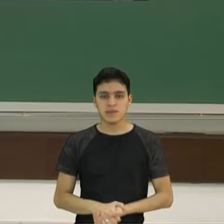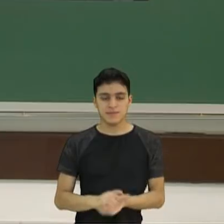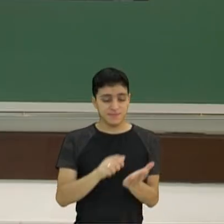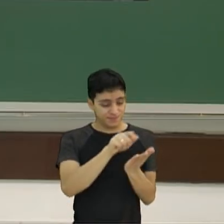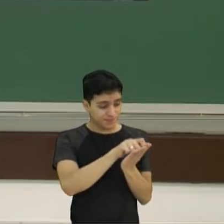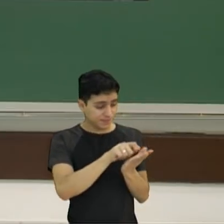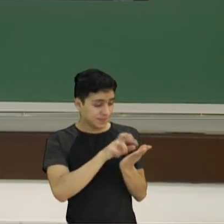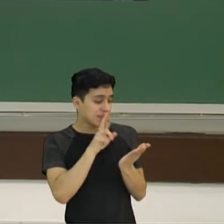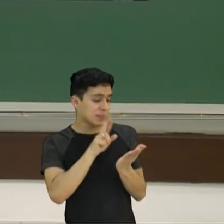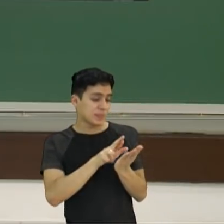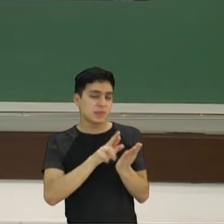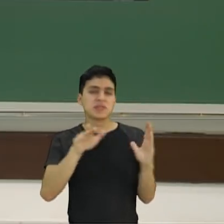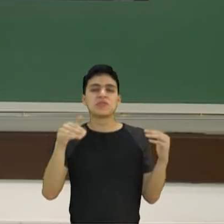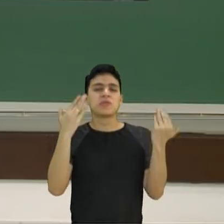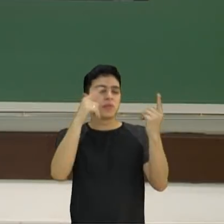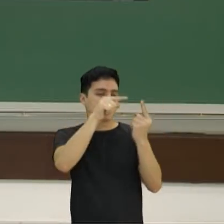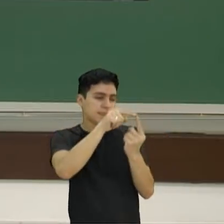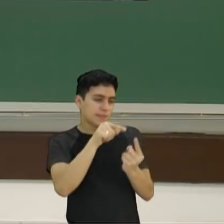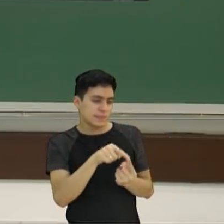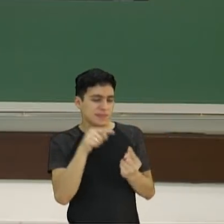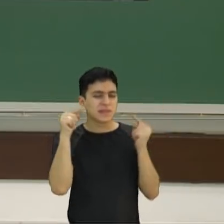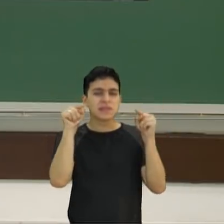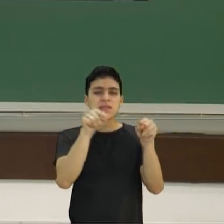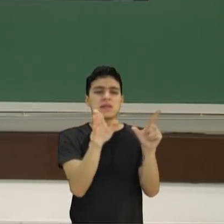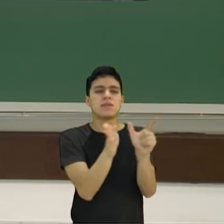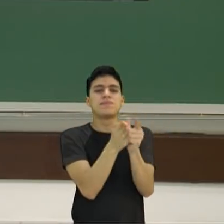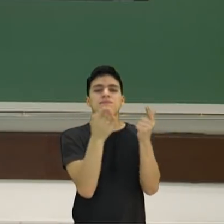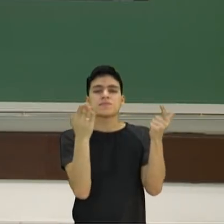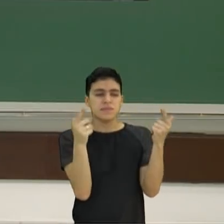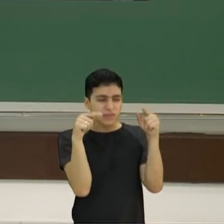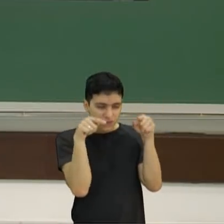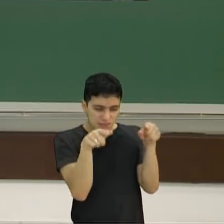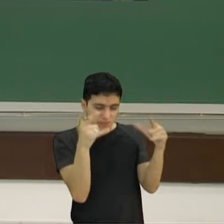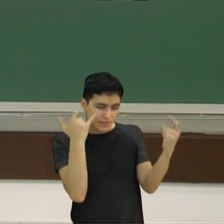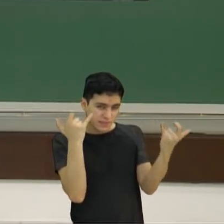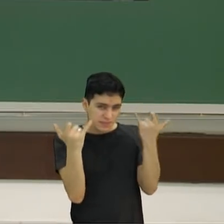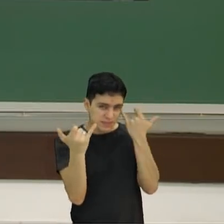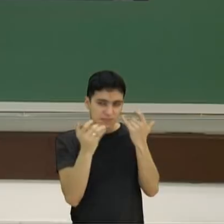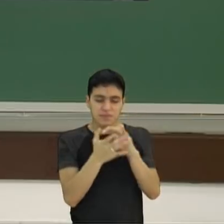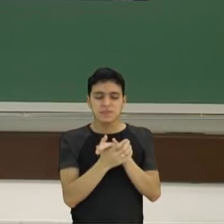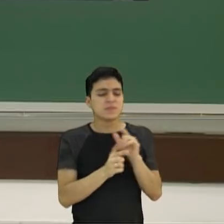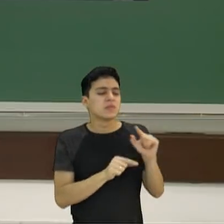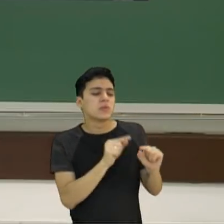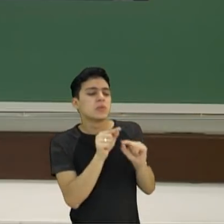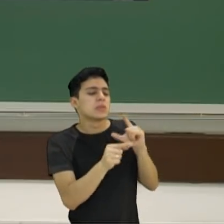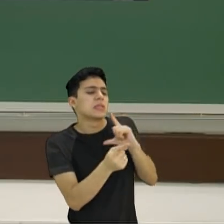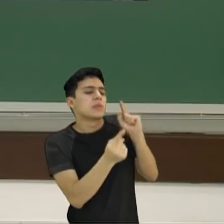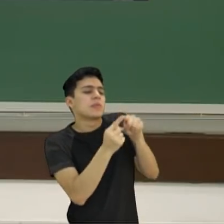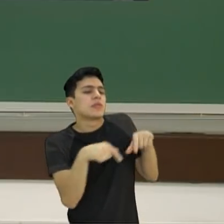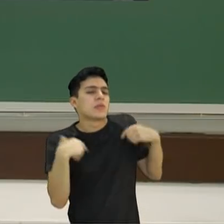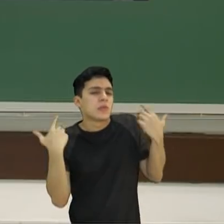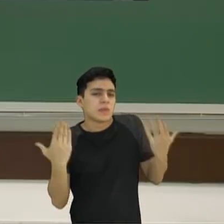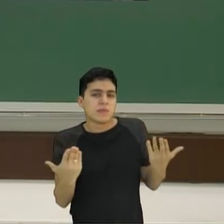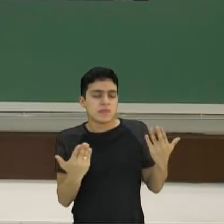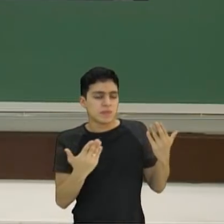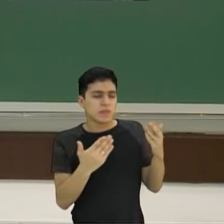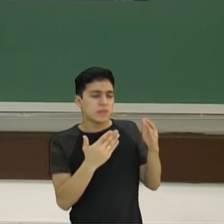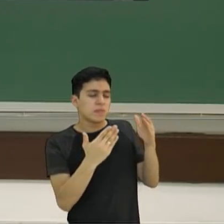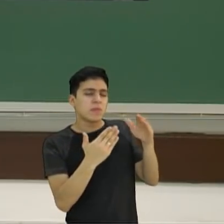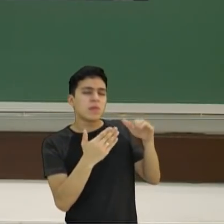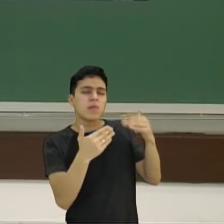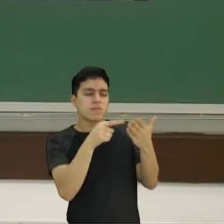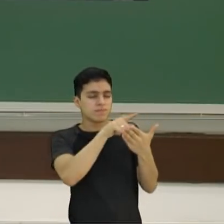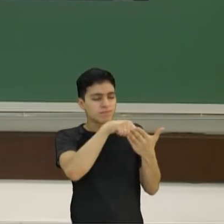Anotou a resposta? Qual é o objetivo desse jornalista com essa notícia? O que ele tem por finalidade? Qual alternativa